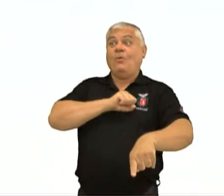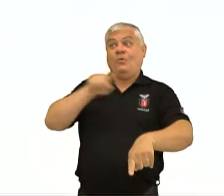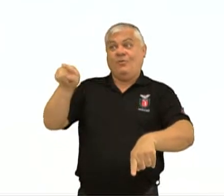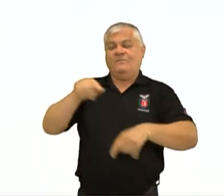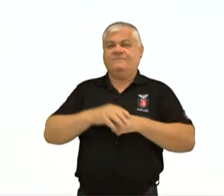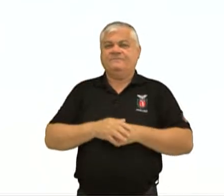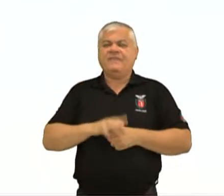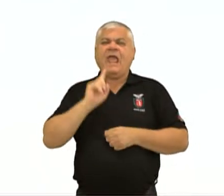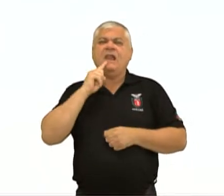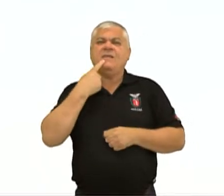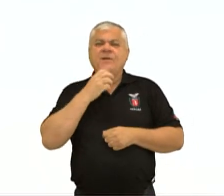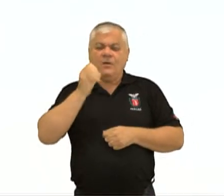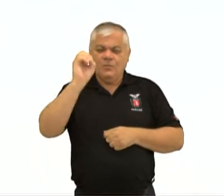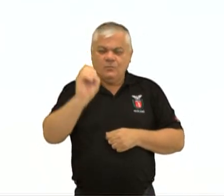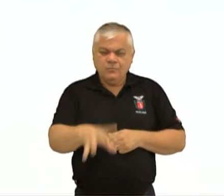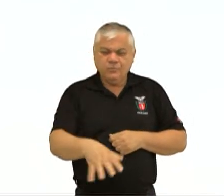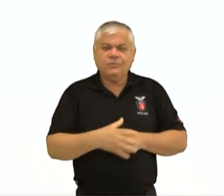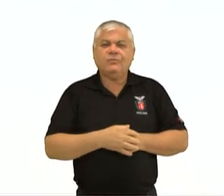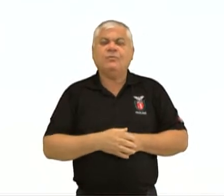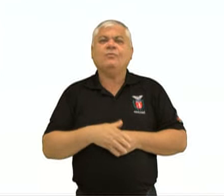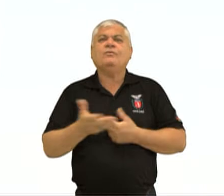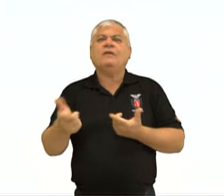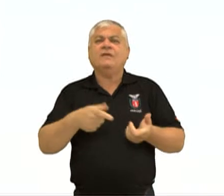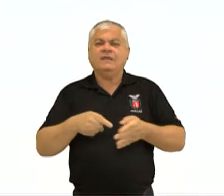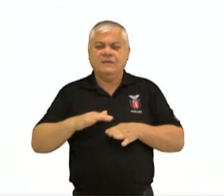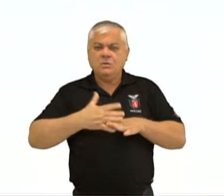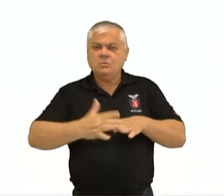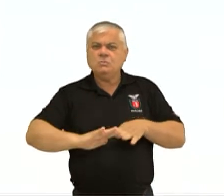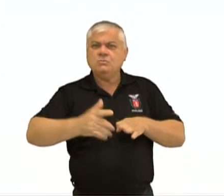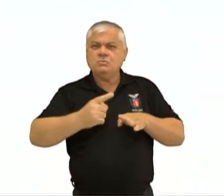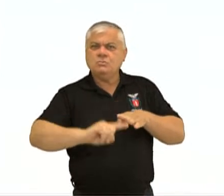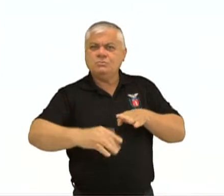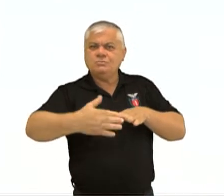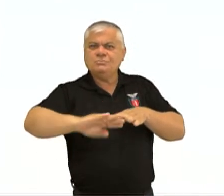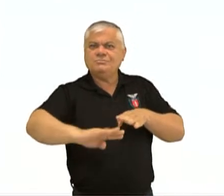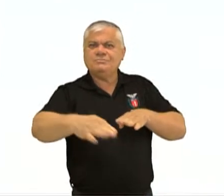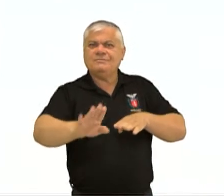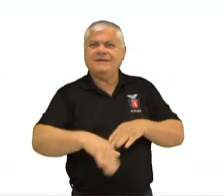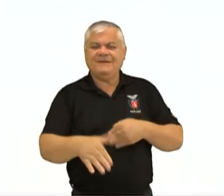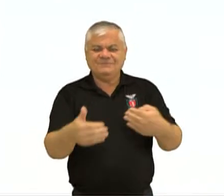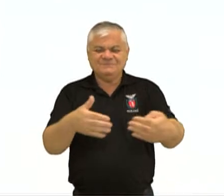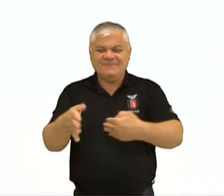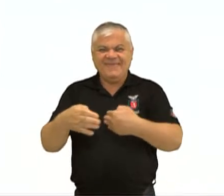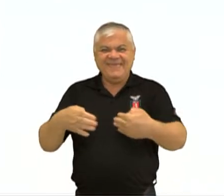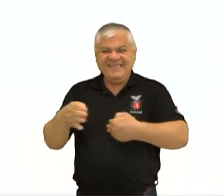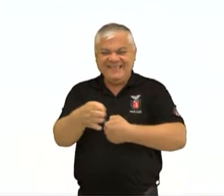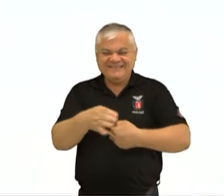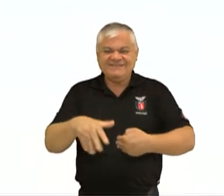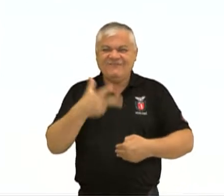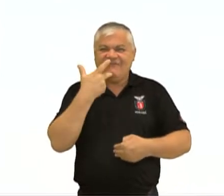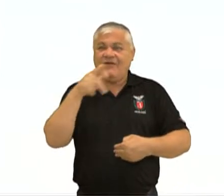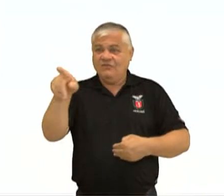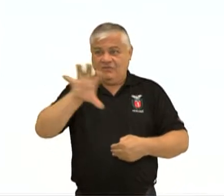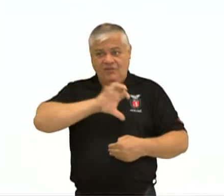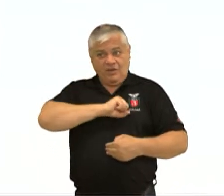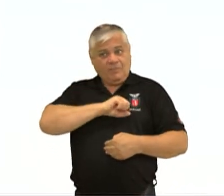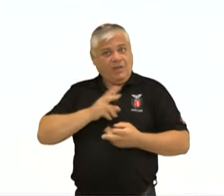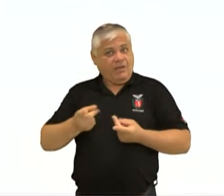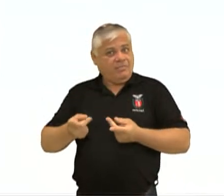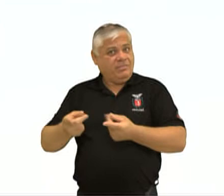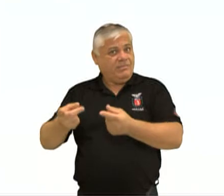Atirei um limão na água, foi levado na corrente. Senti que os peixes diziam, hás de amar